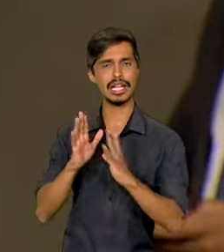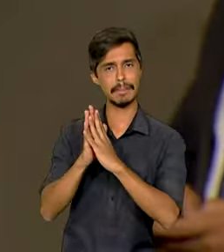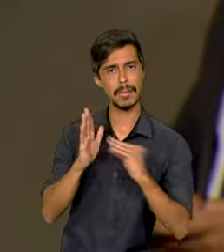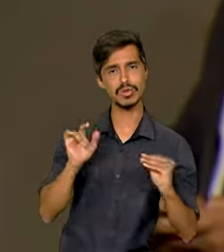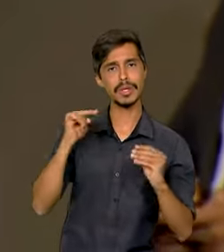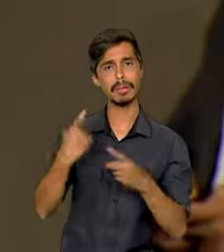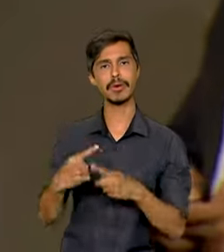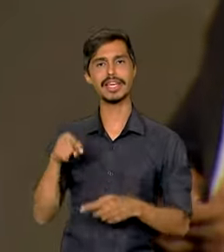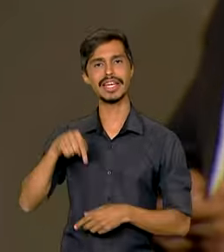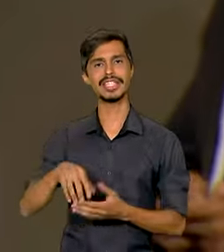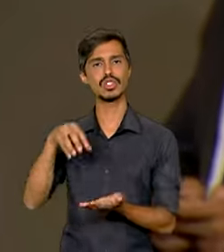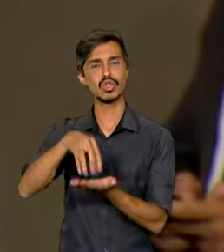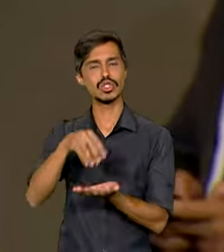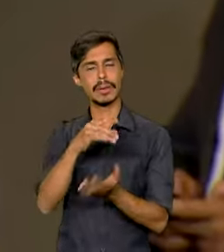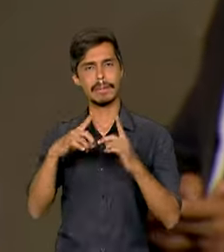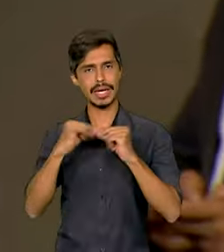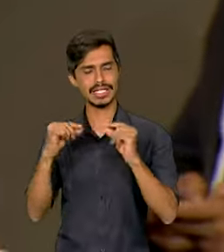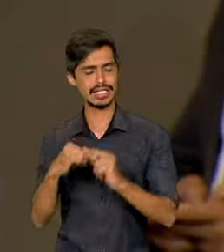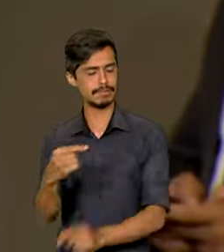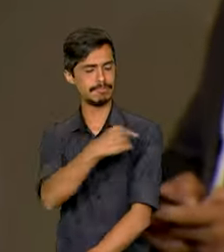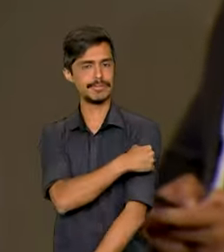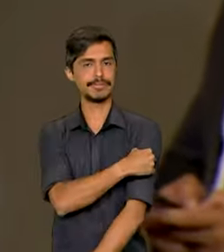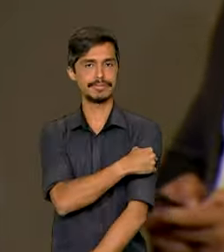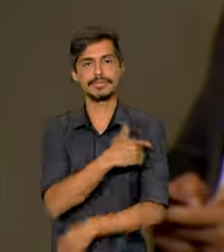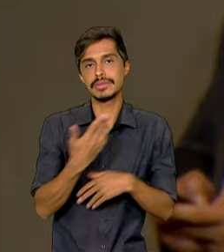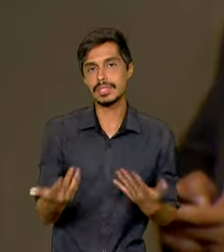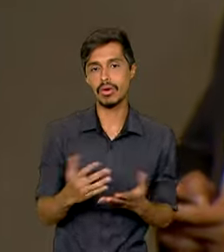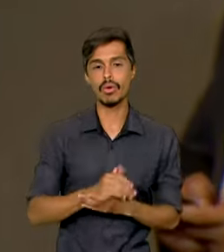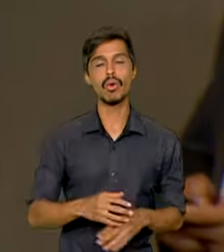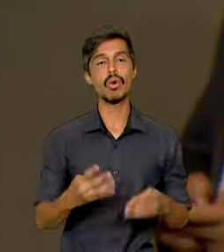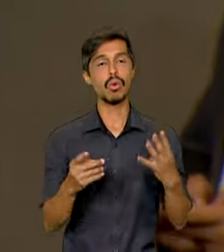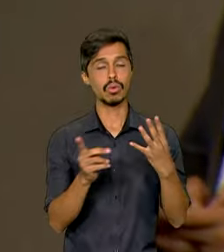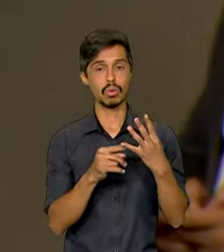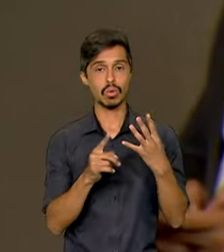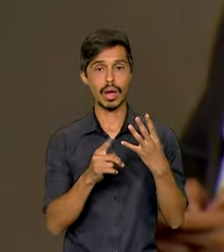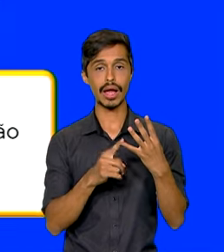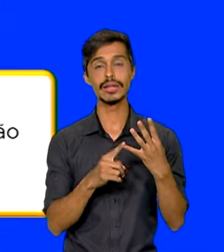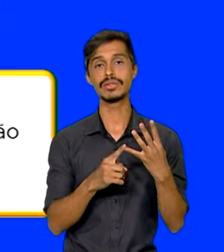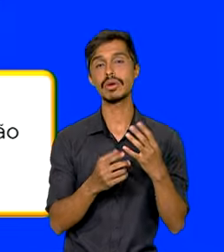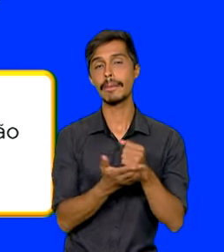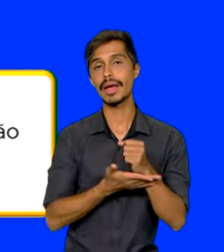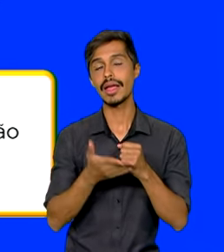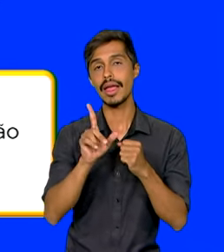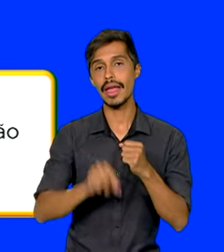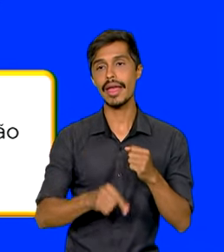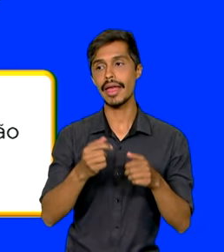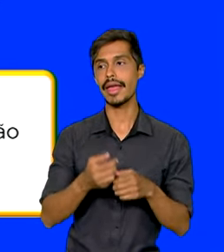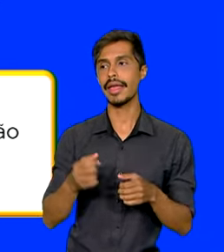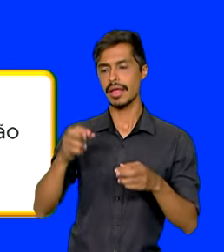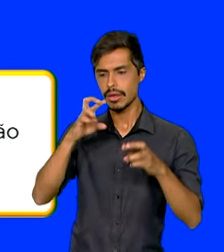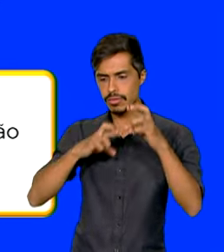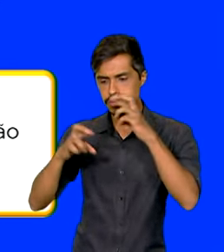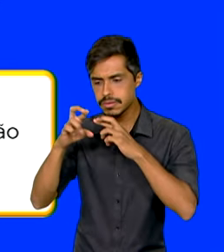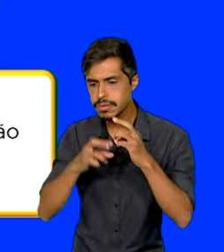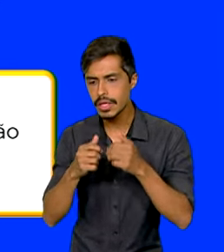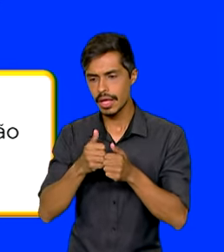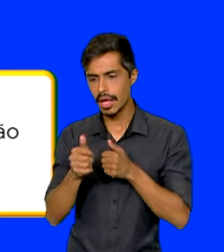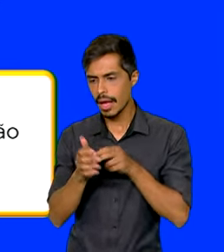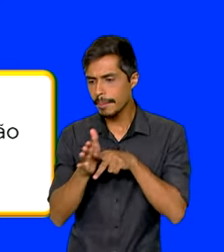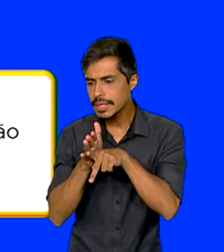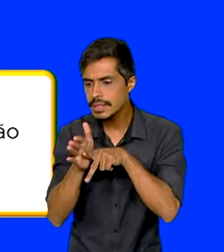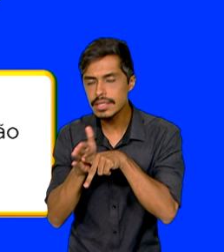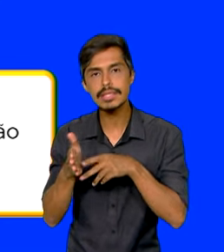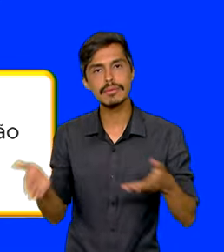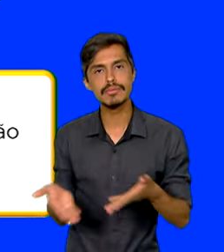a importância desse trabalho conjunto. O quarto pilar é o acompanhamento, a análise e a pesquisa.